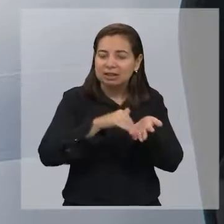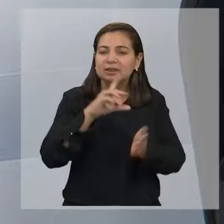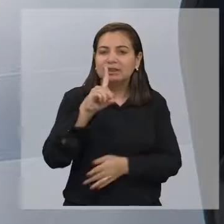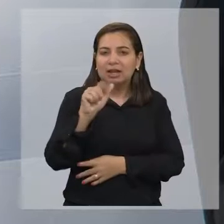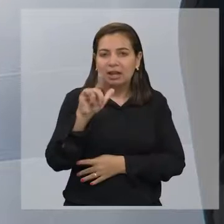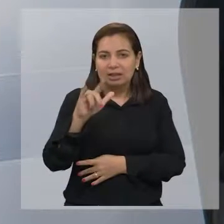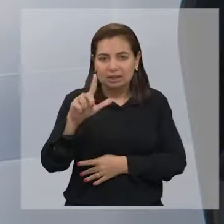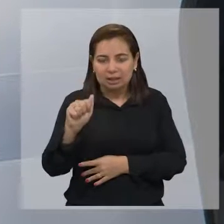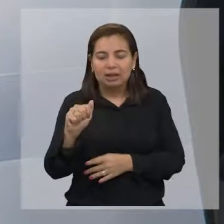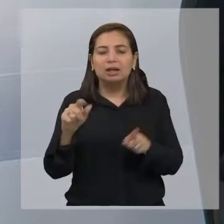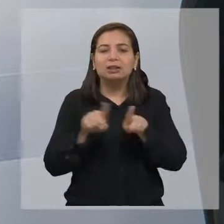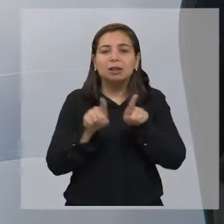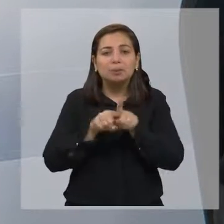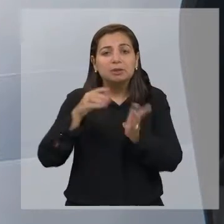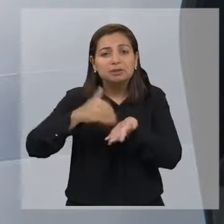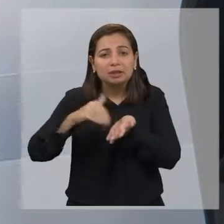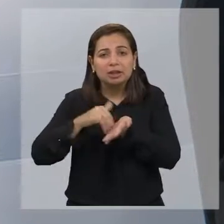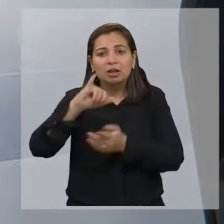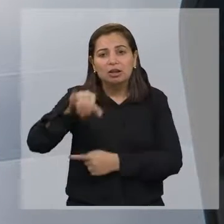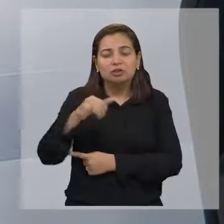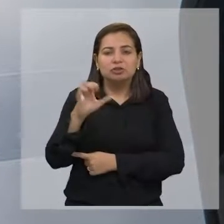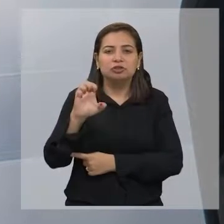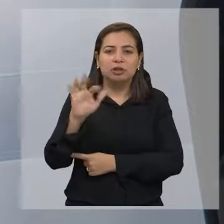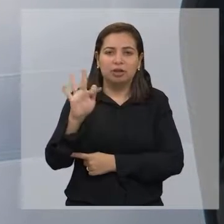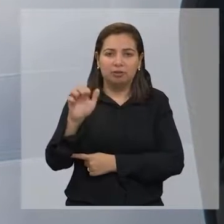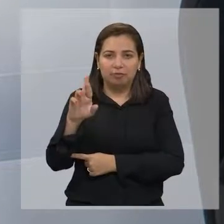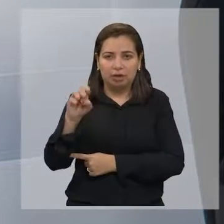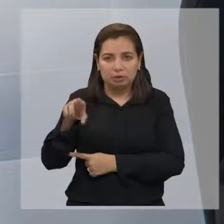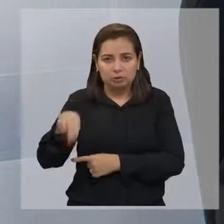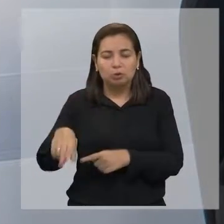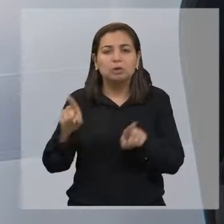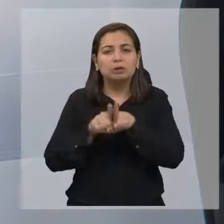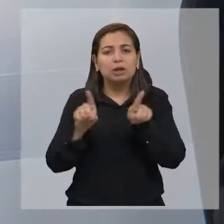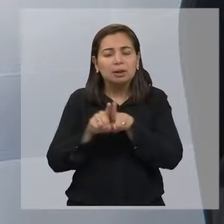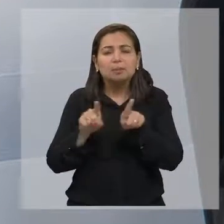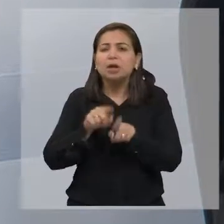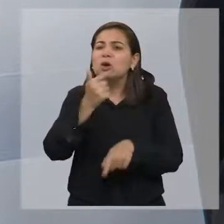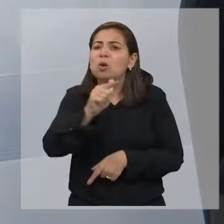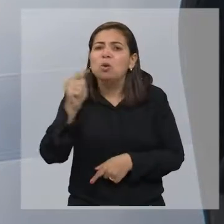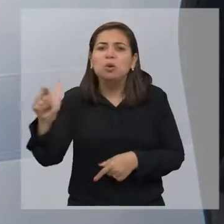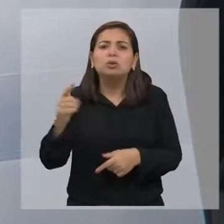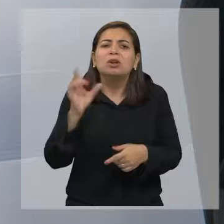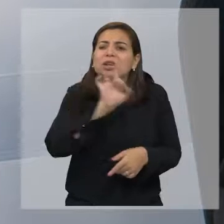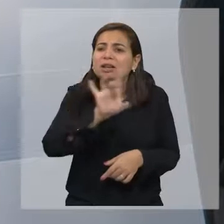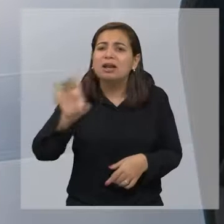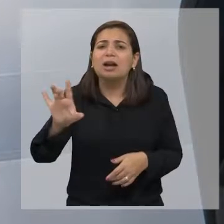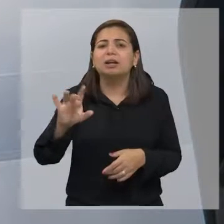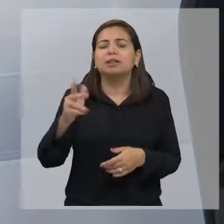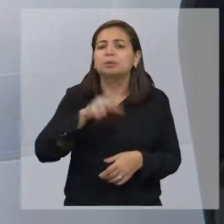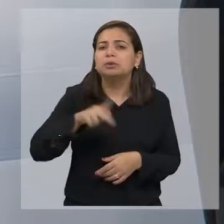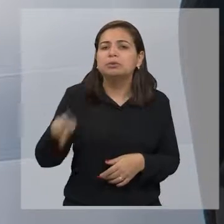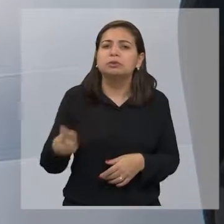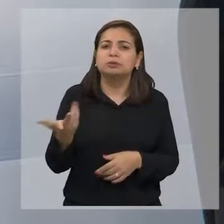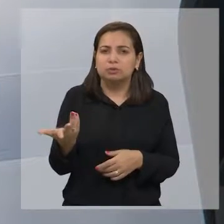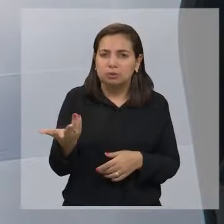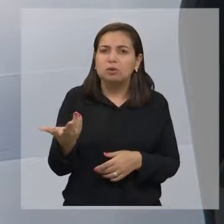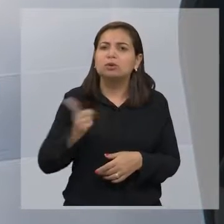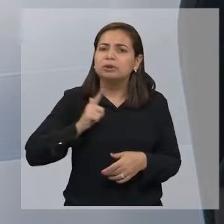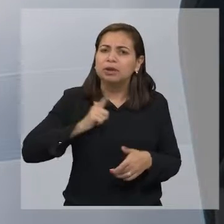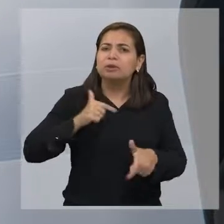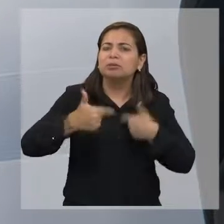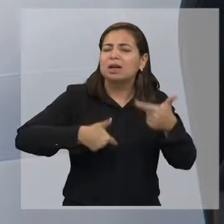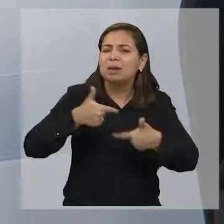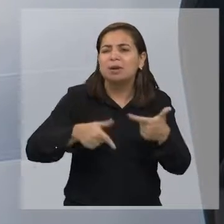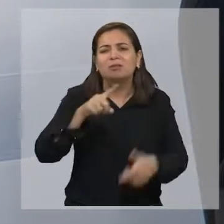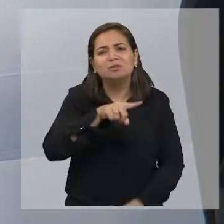pelo secretário Jefferson, né, pelo secretário Aristides, por cada professor, cada professora, dizer que